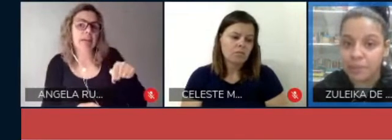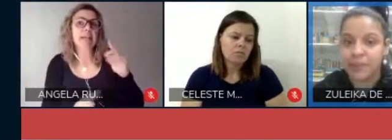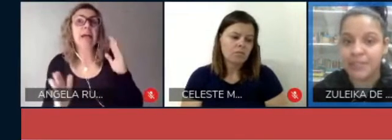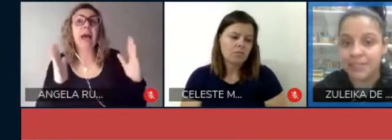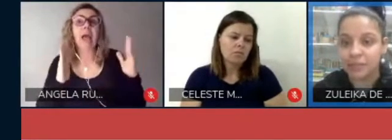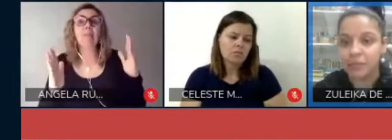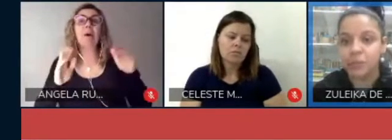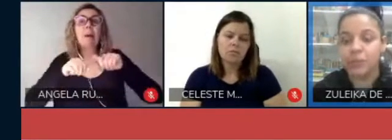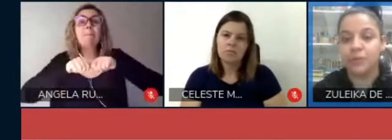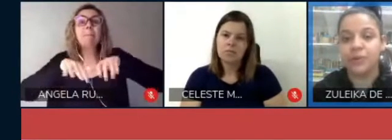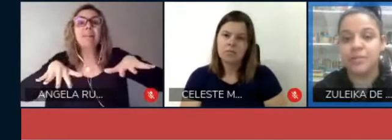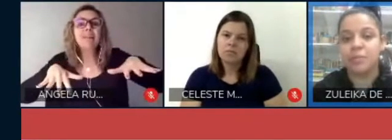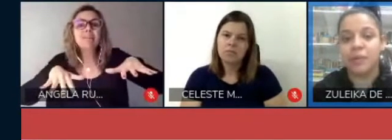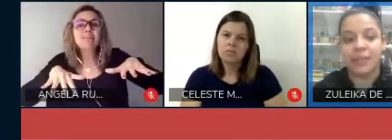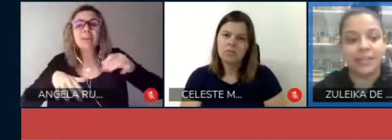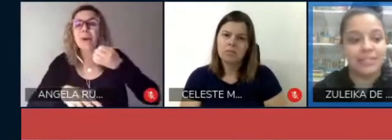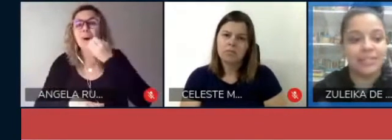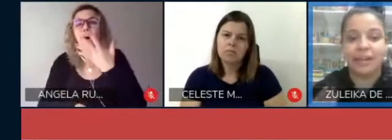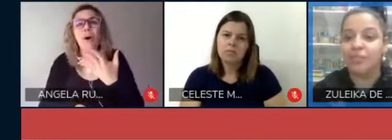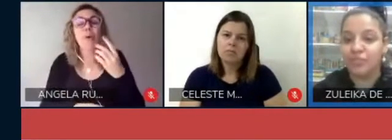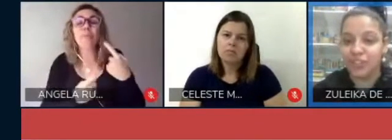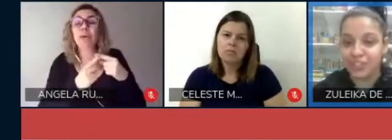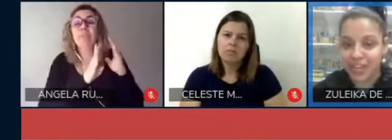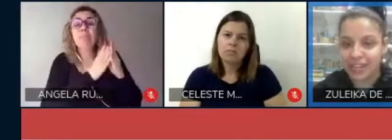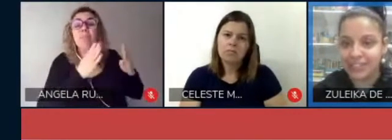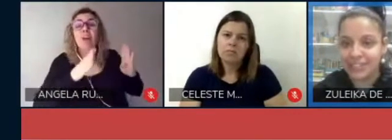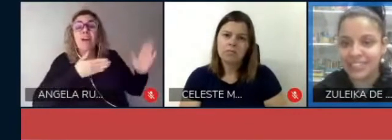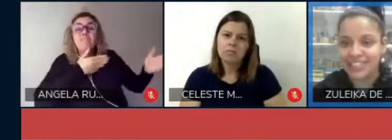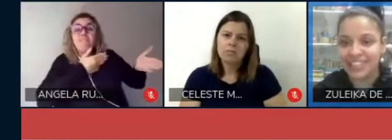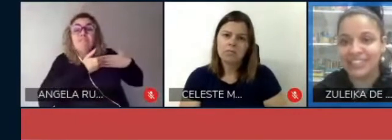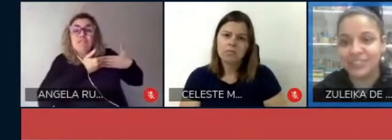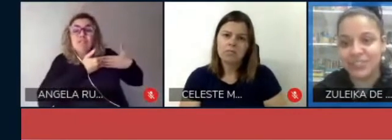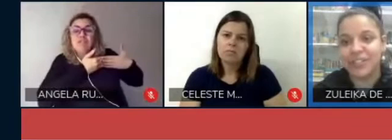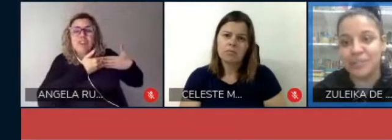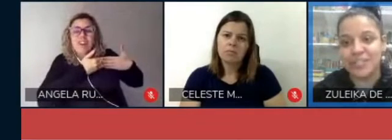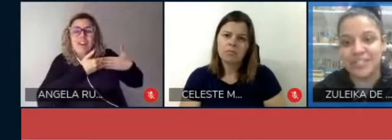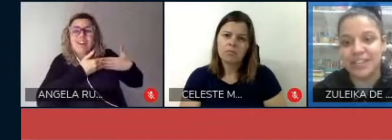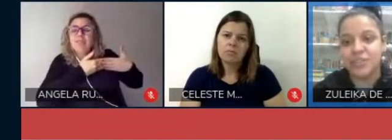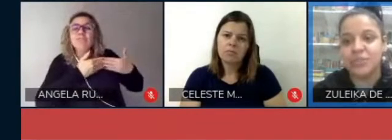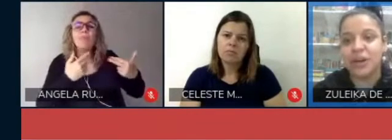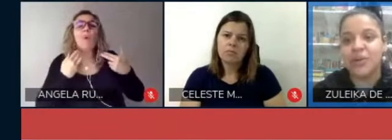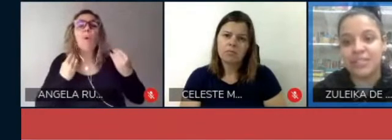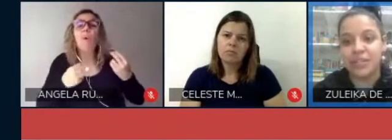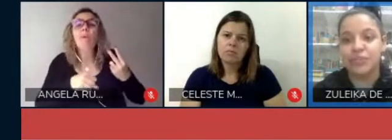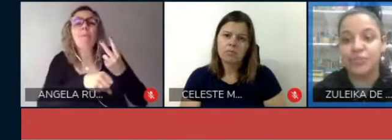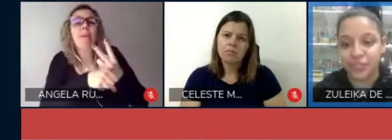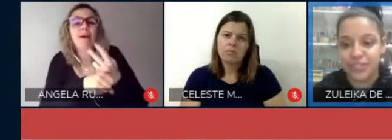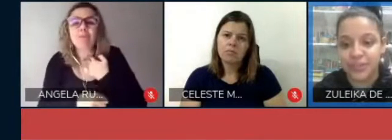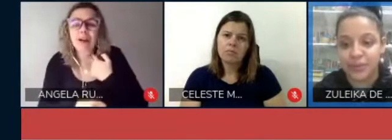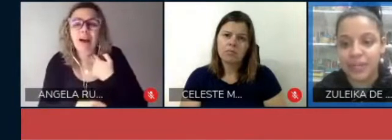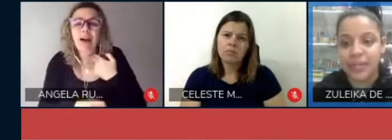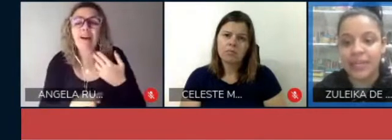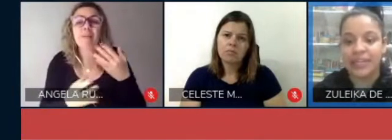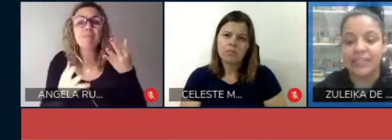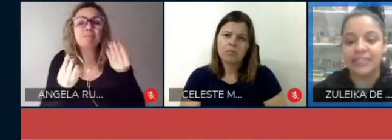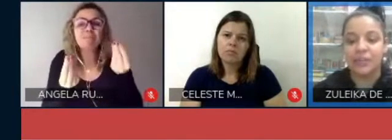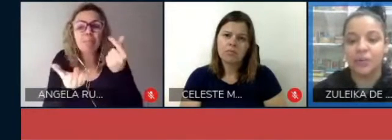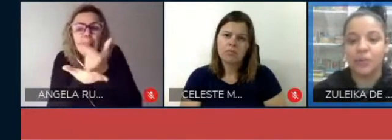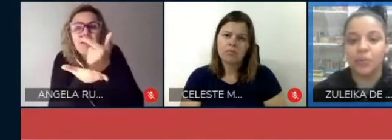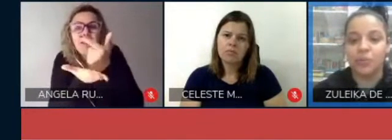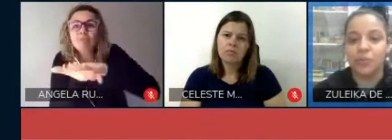a pandemia, por exemplo, quando as bibliotecas estavam fechadas, né, e não tínhamos acesso ao acervo